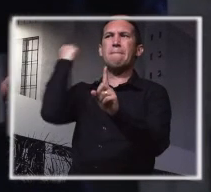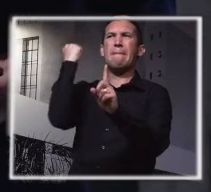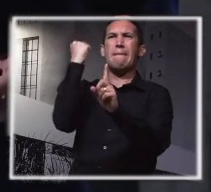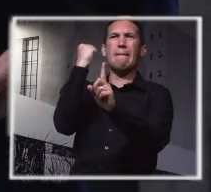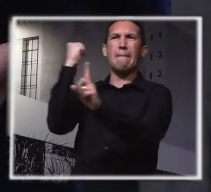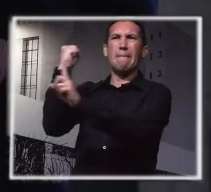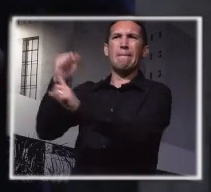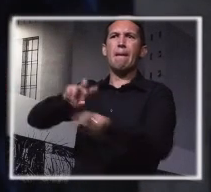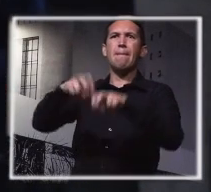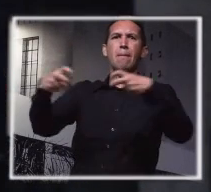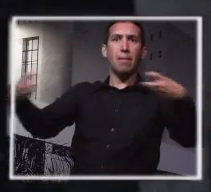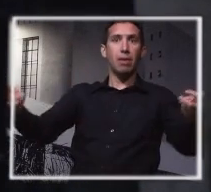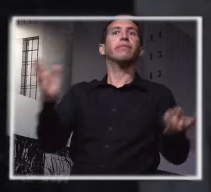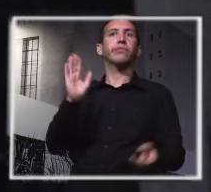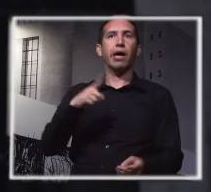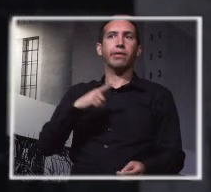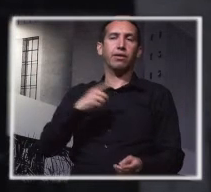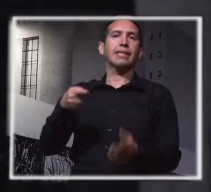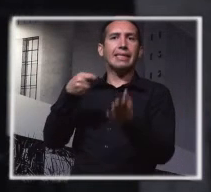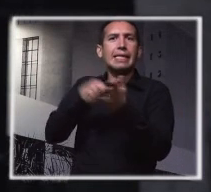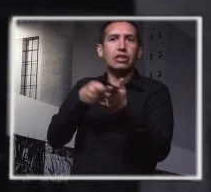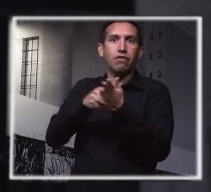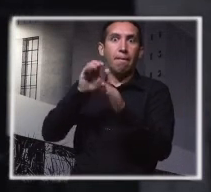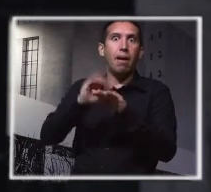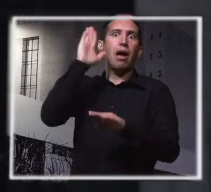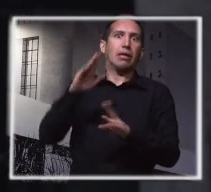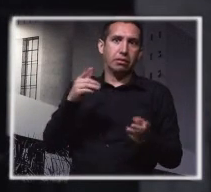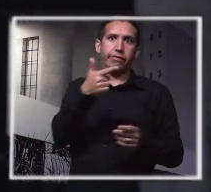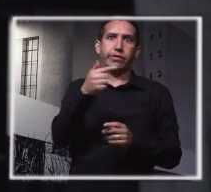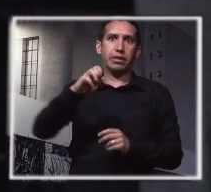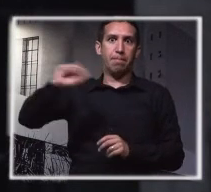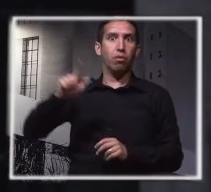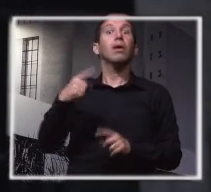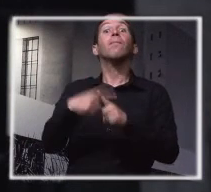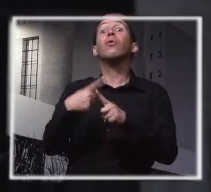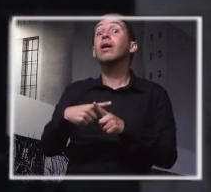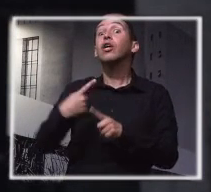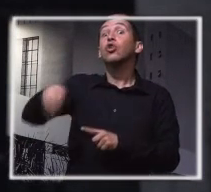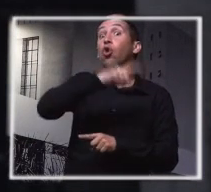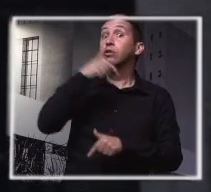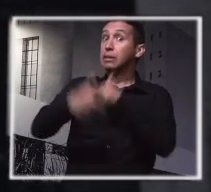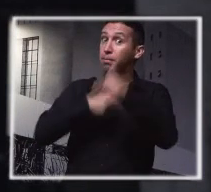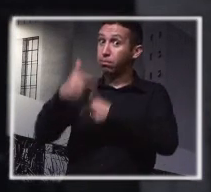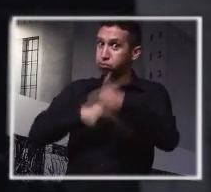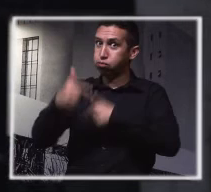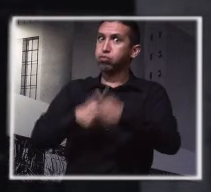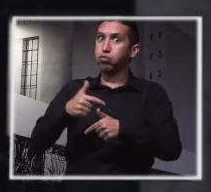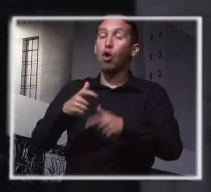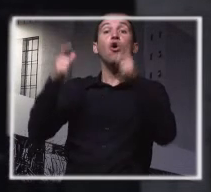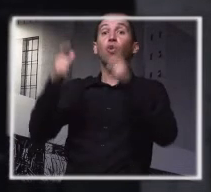de 40 tentativas de feminicídio. E isso porque atuamos bastante